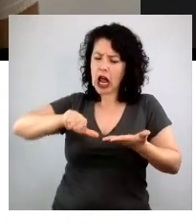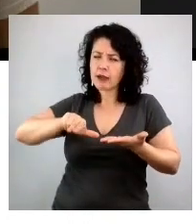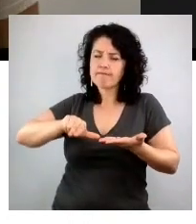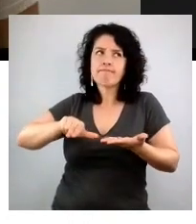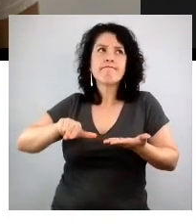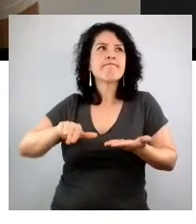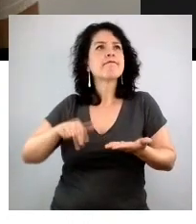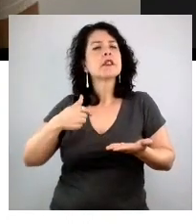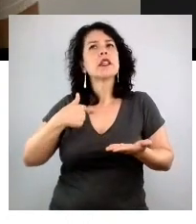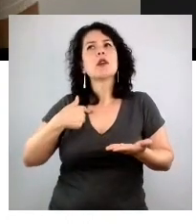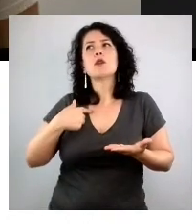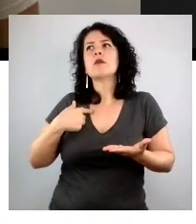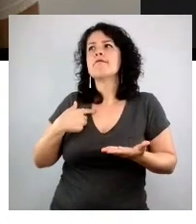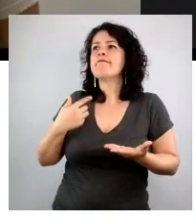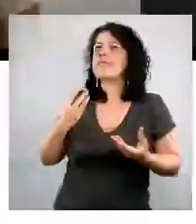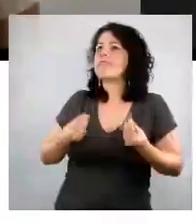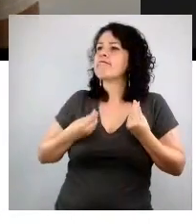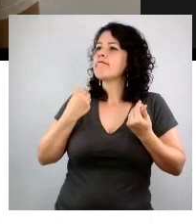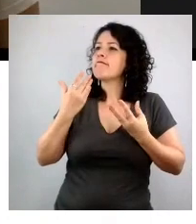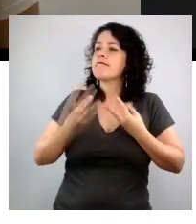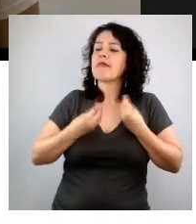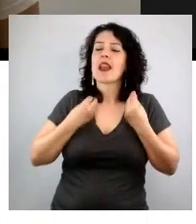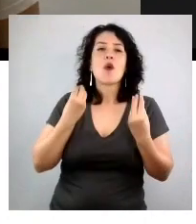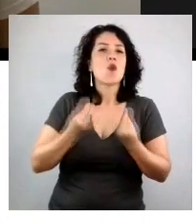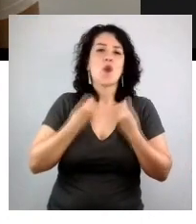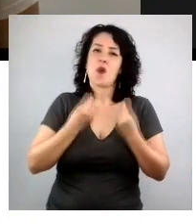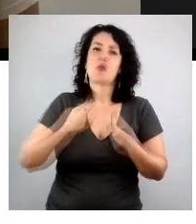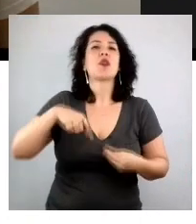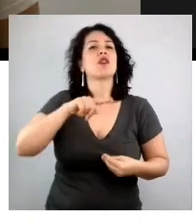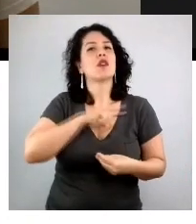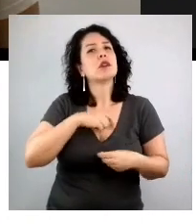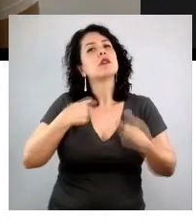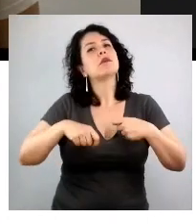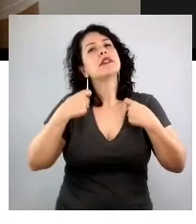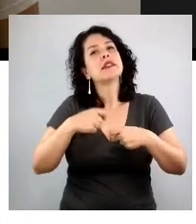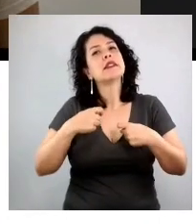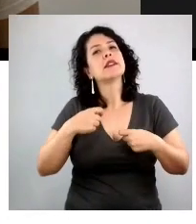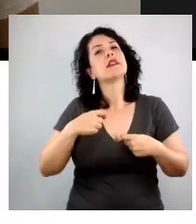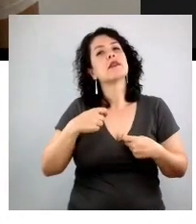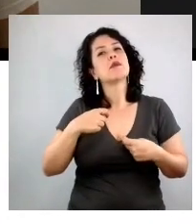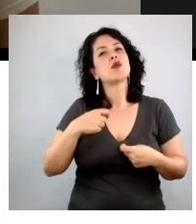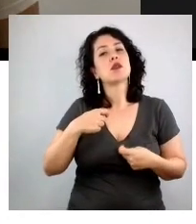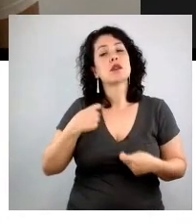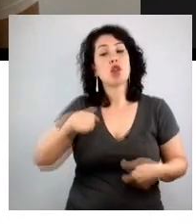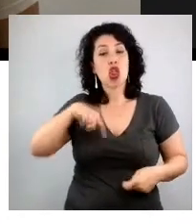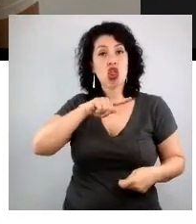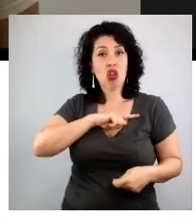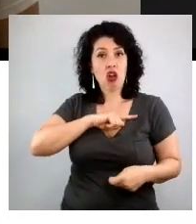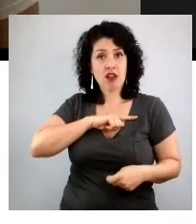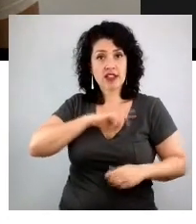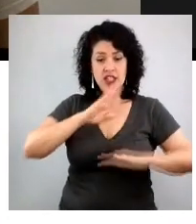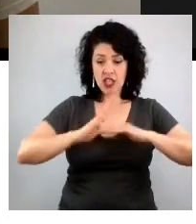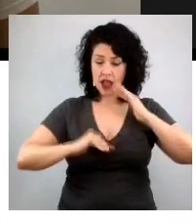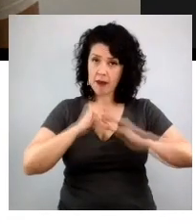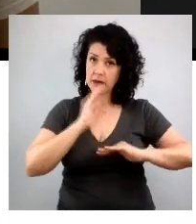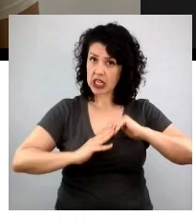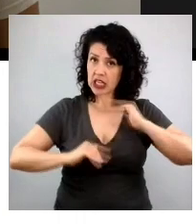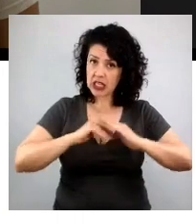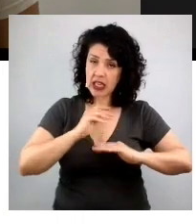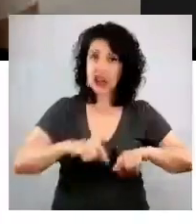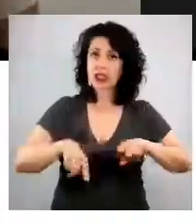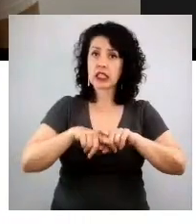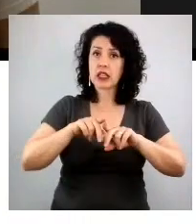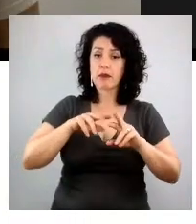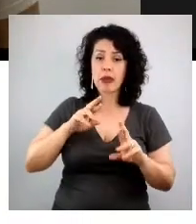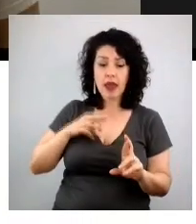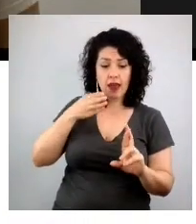sensação de como a gente precisa expandir as nossas habilidades e as nossas referências para enxergar a